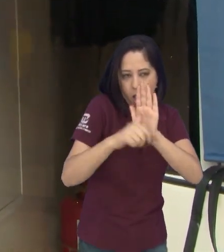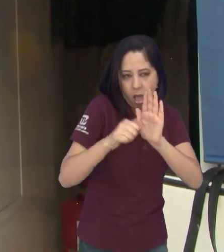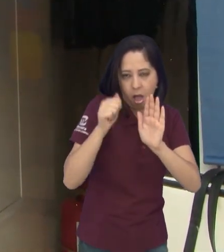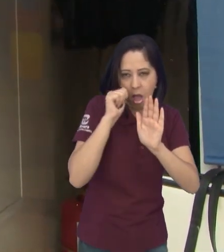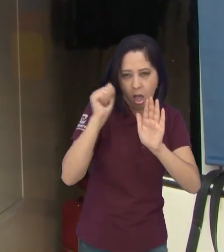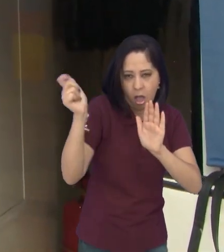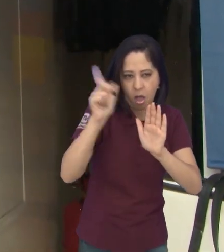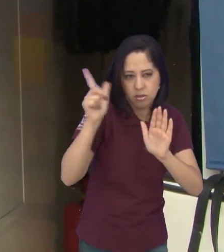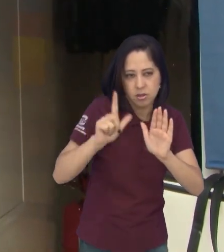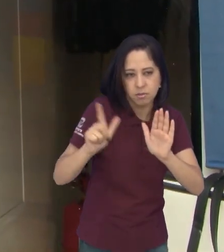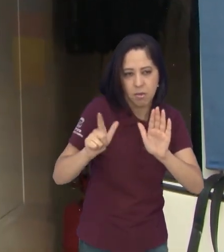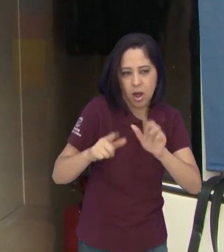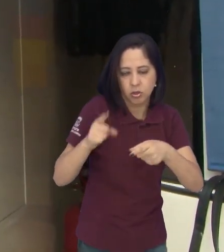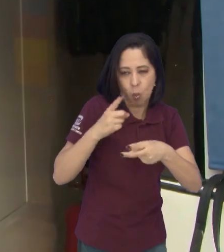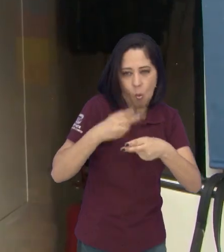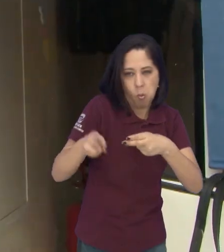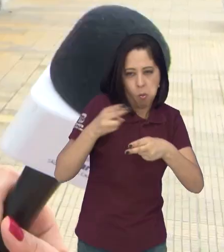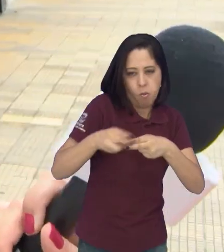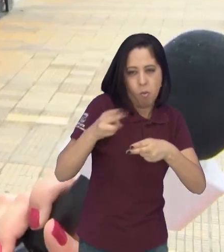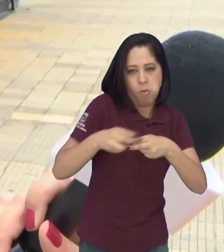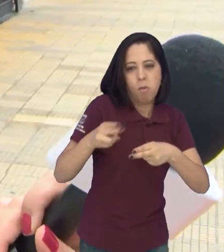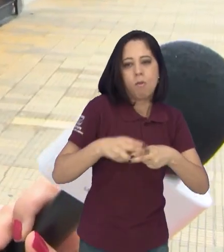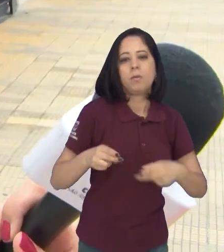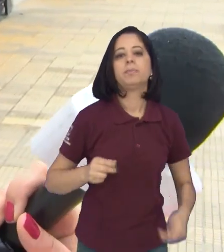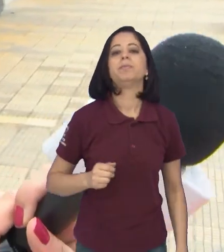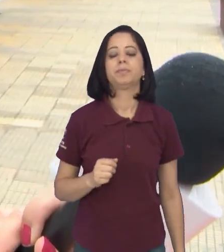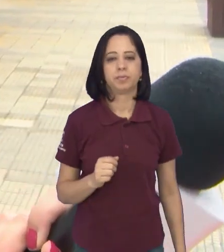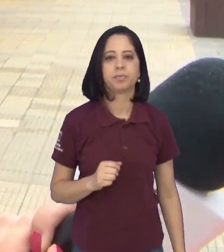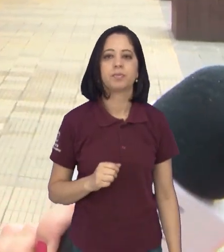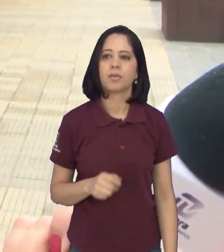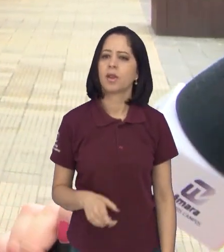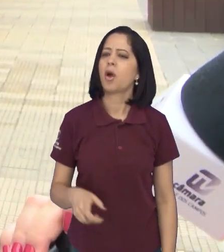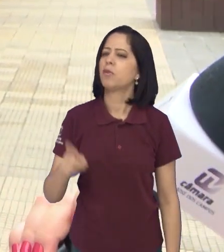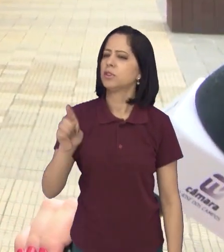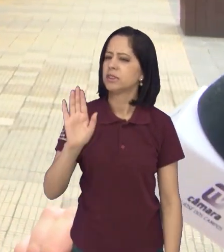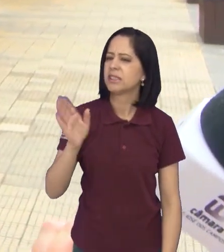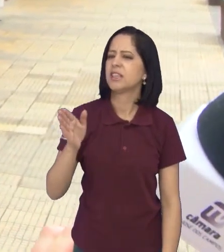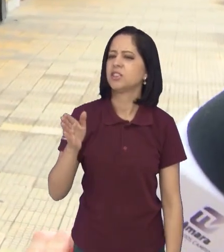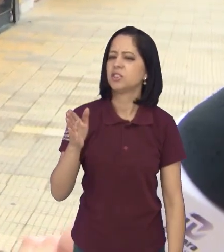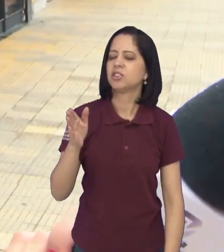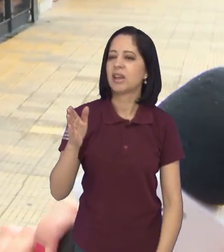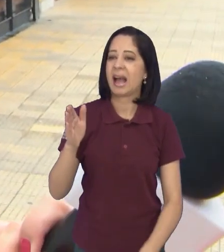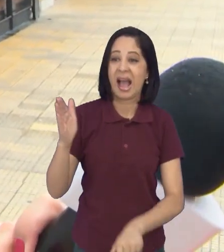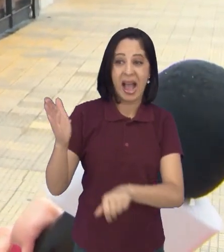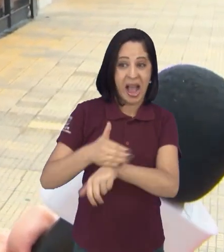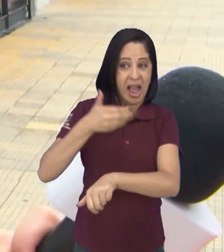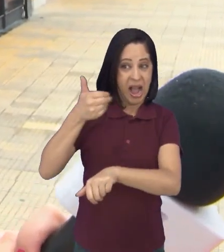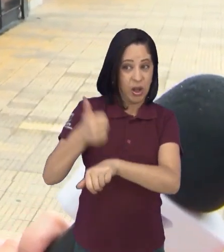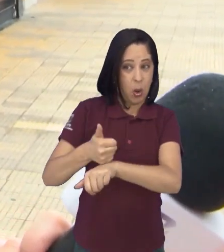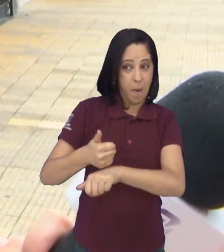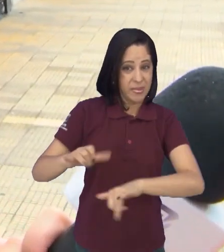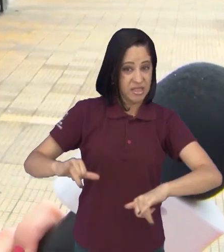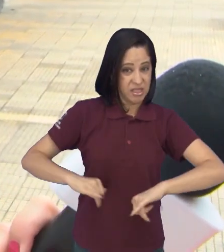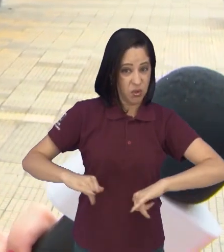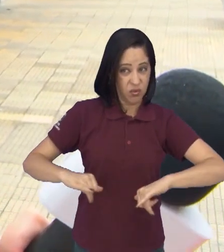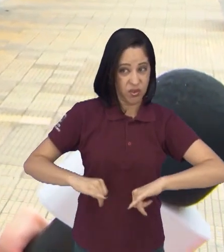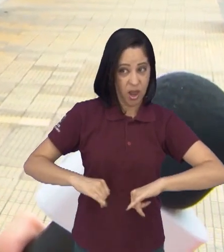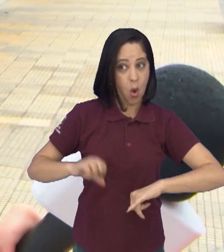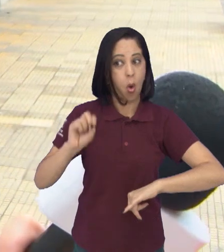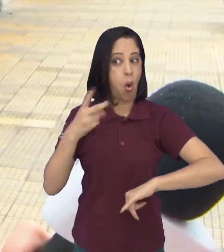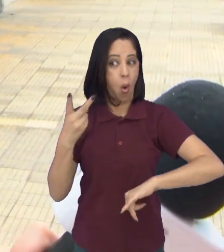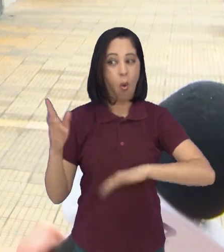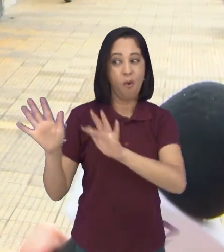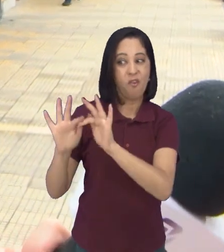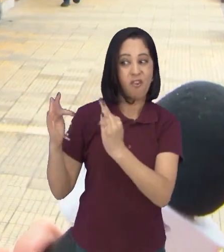que ter muito cuidado mesmo, muito mesmo. E você, por acaso, você já chegou a cair em algum golpe ou tem algum conhecido, algum familiar